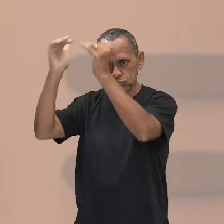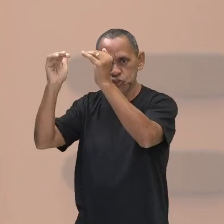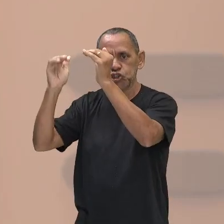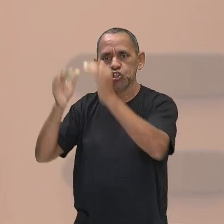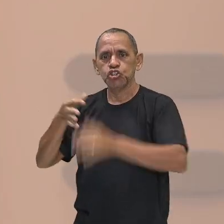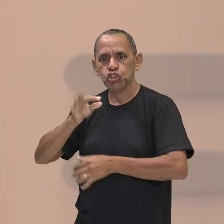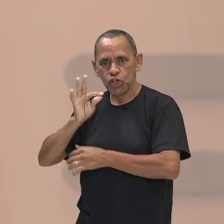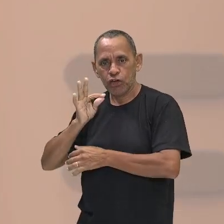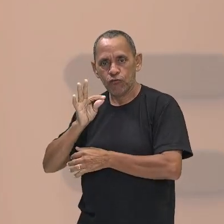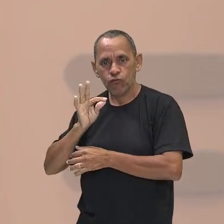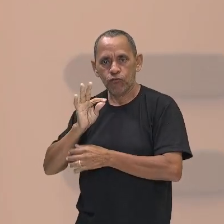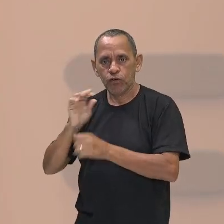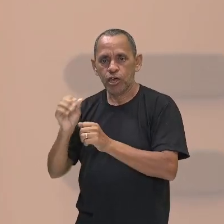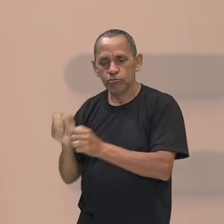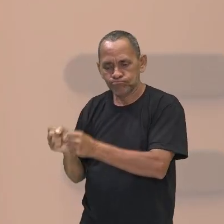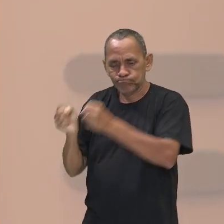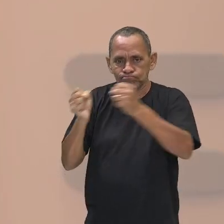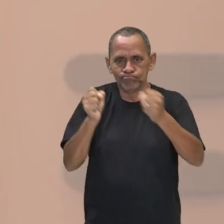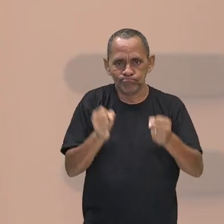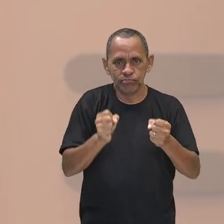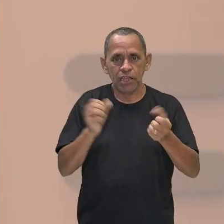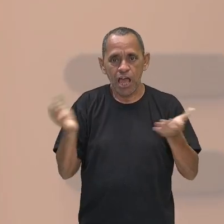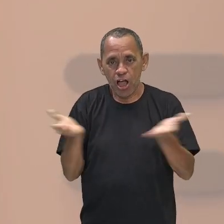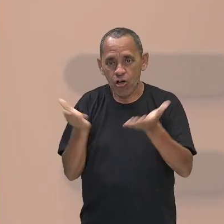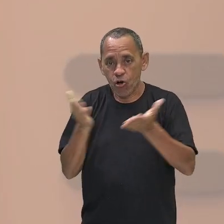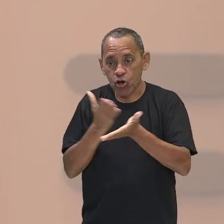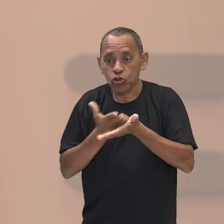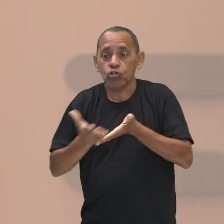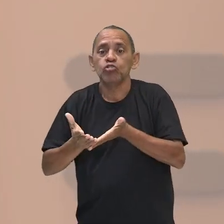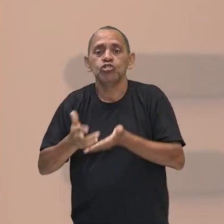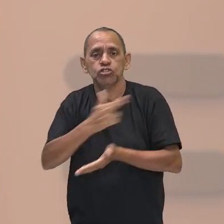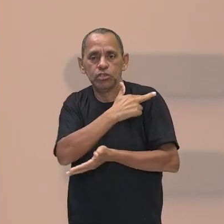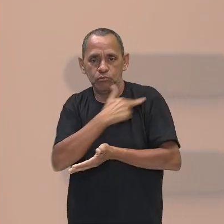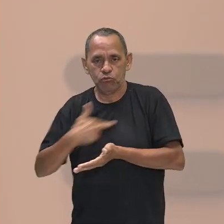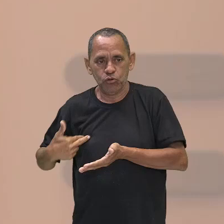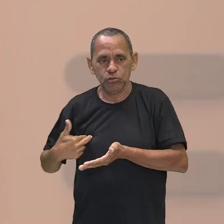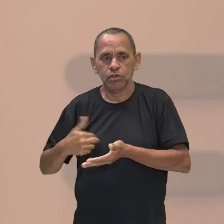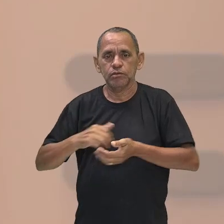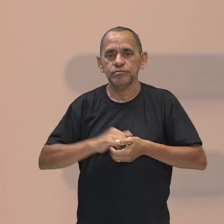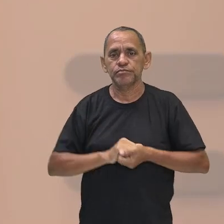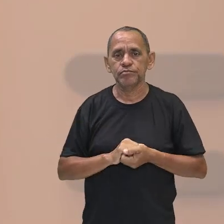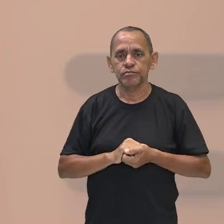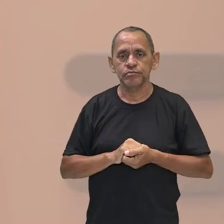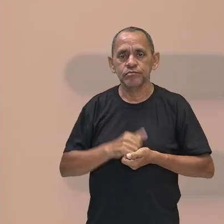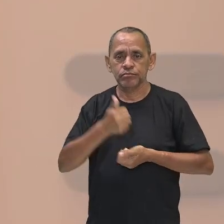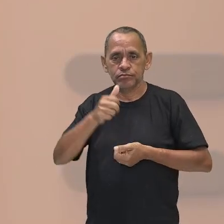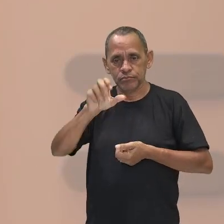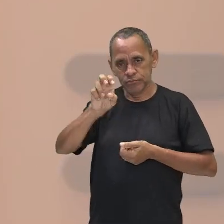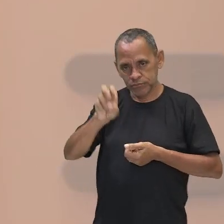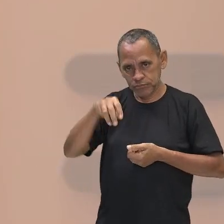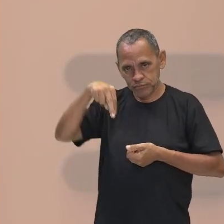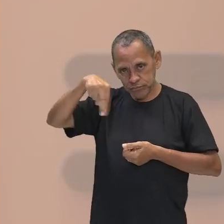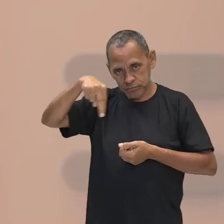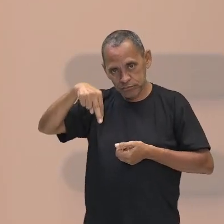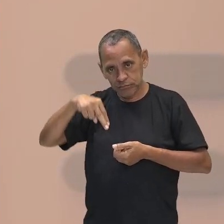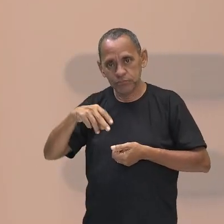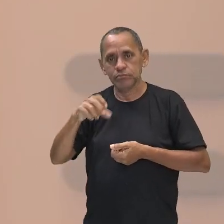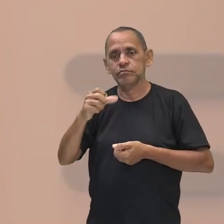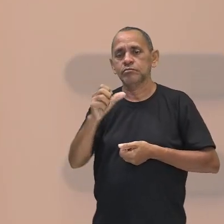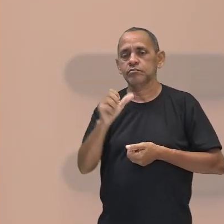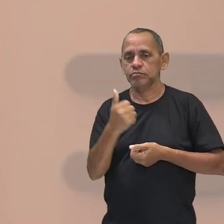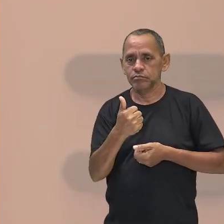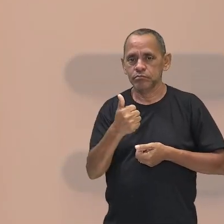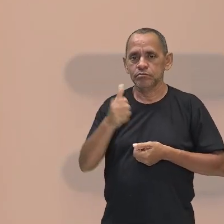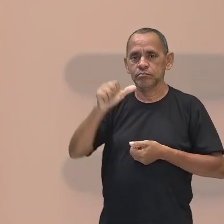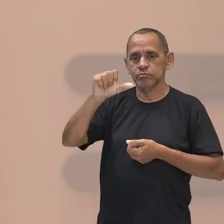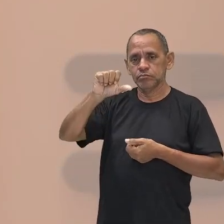tá? No poder. Então, é o início da nossa república, tá? 15 de novembro, né, de 1889, a gente tem